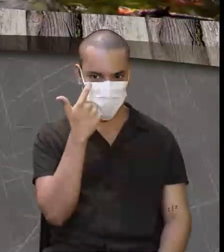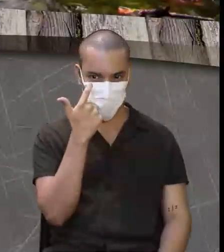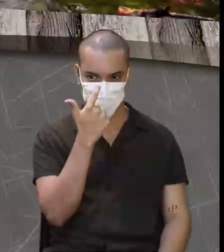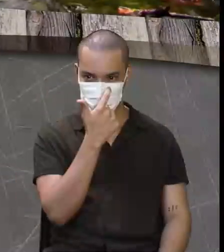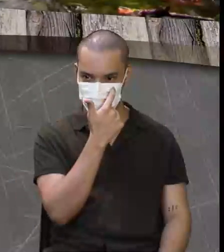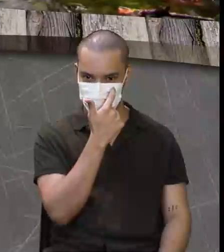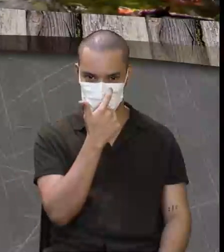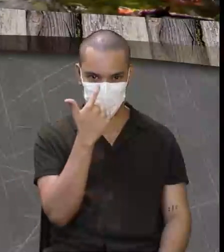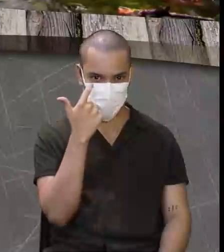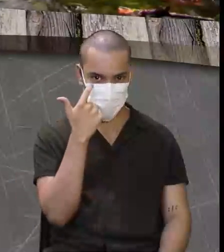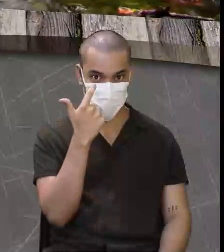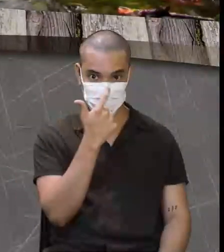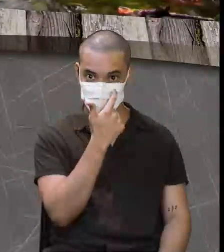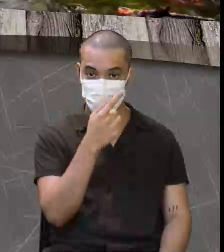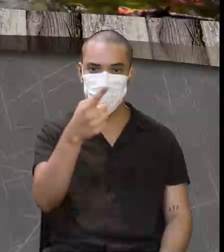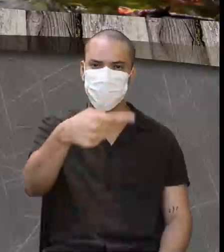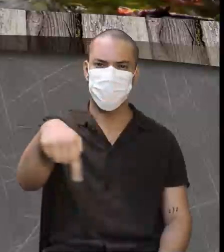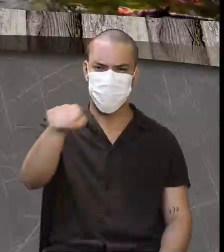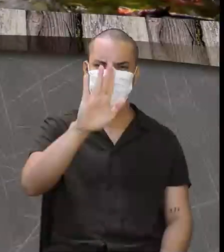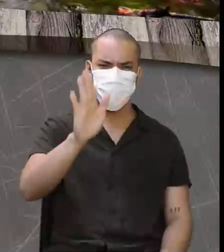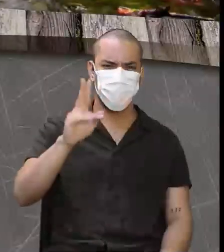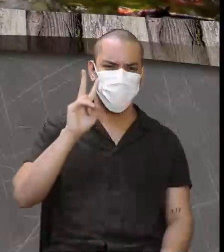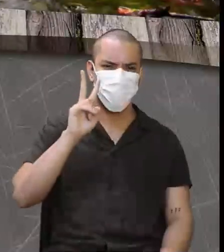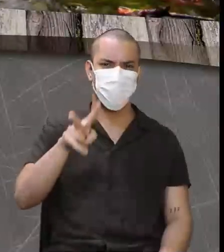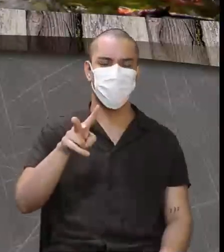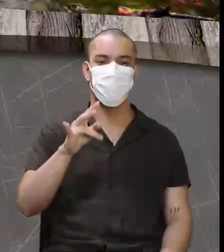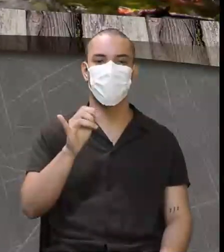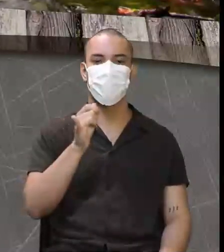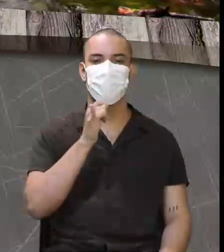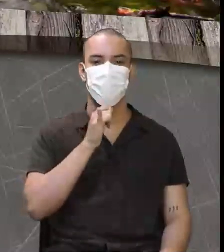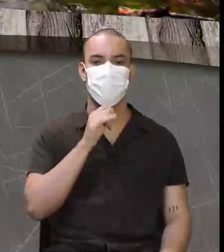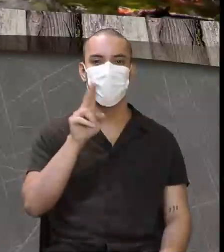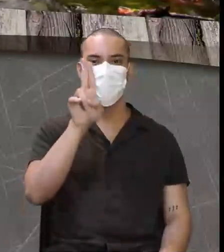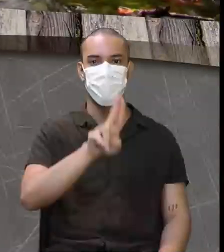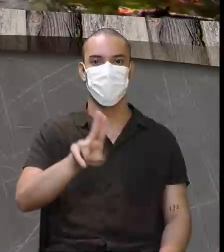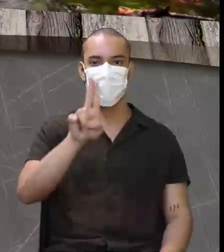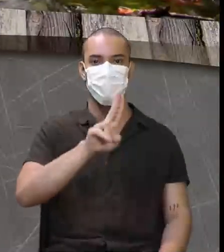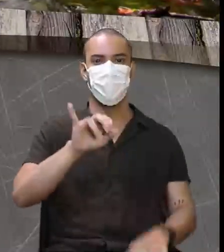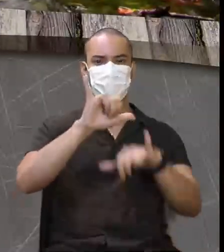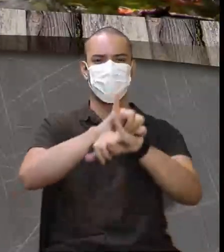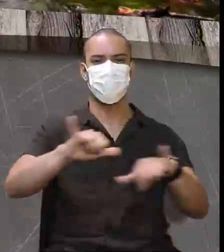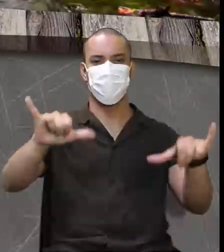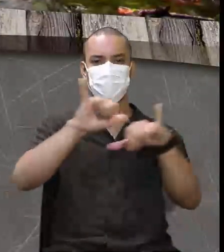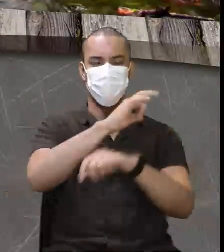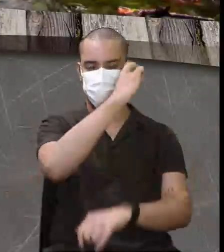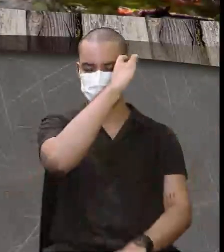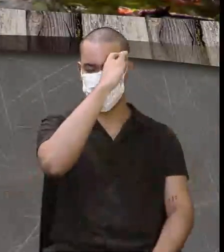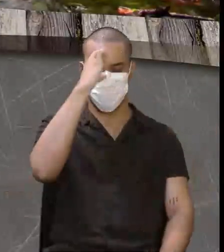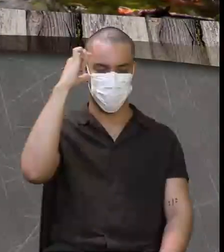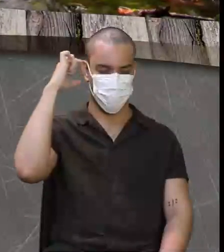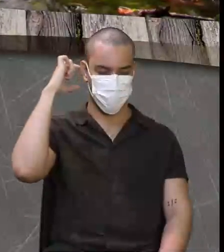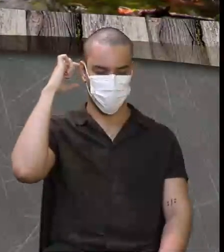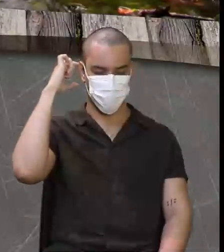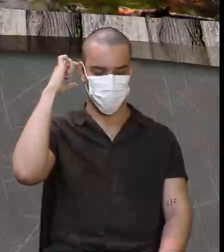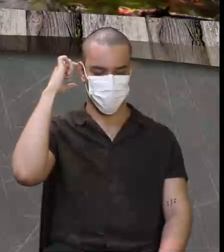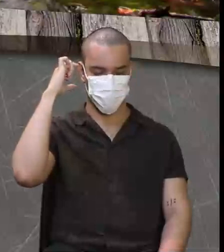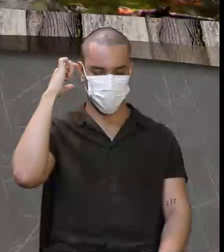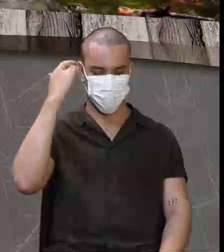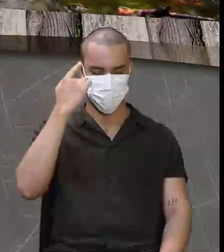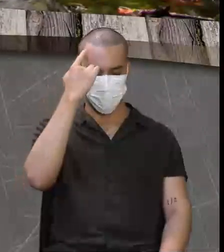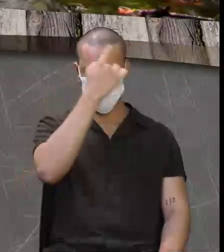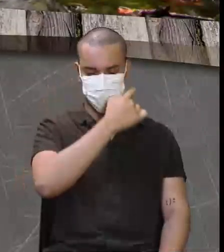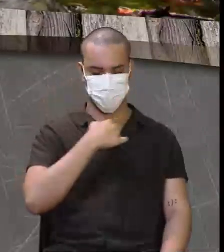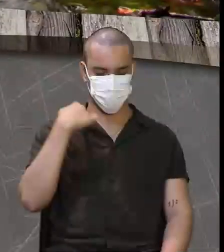se você pegar... Lembra que você já viu propagandas que eles colocam uma tarja preta sobre os olhos? Eu tô vendo a cabeça